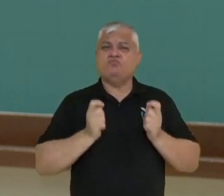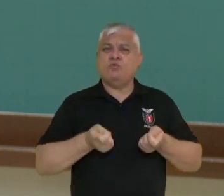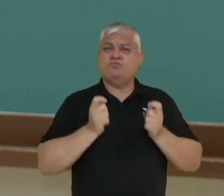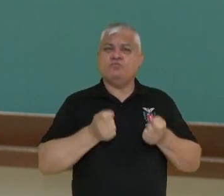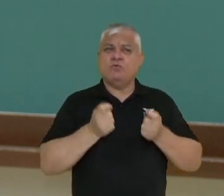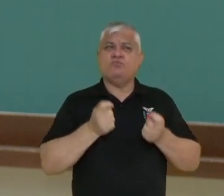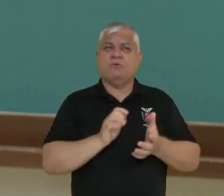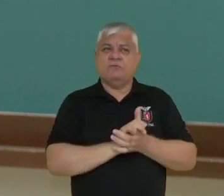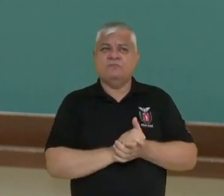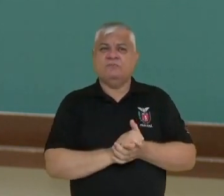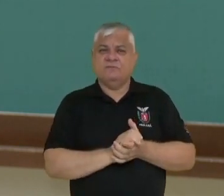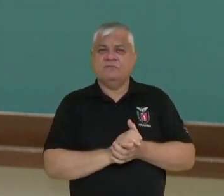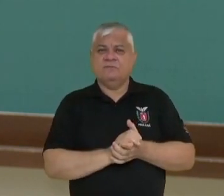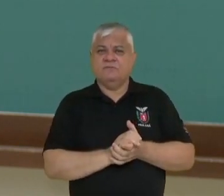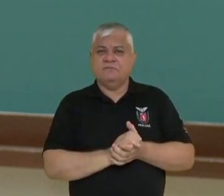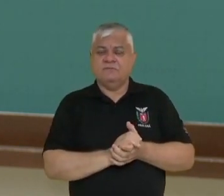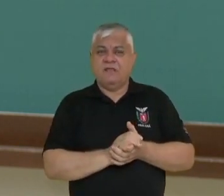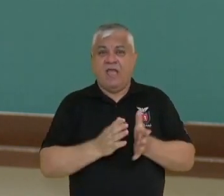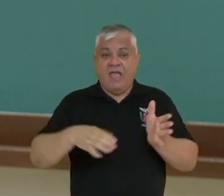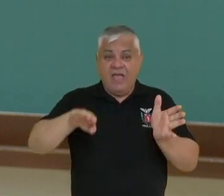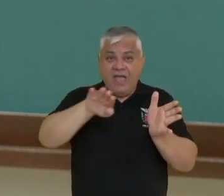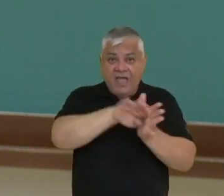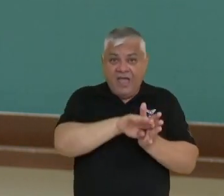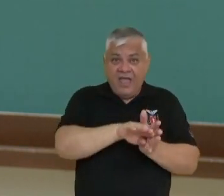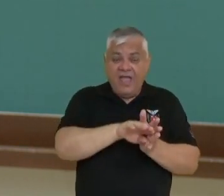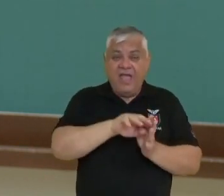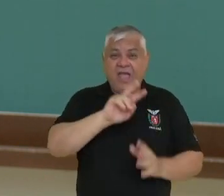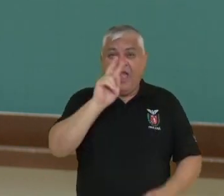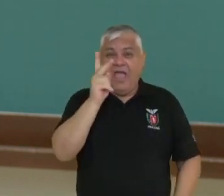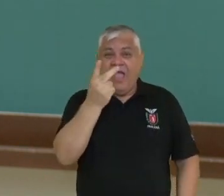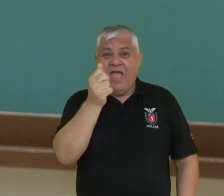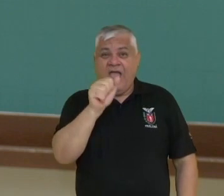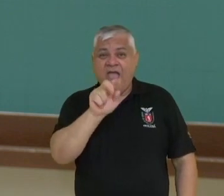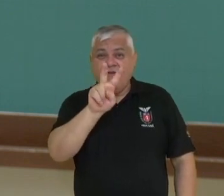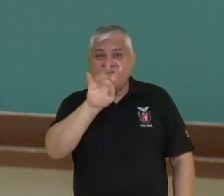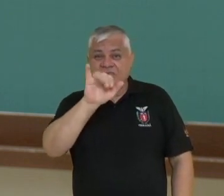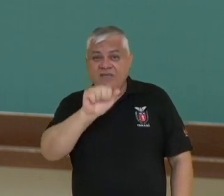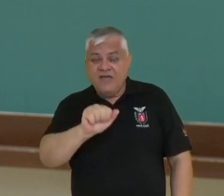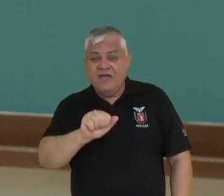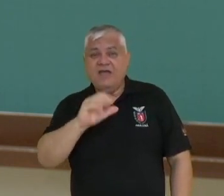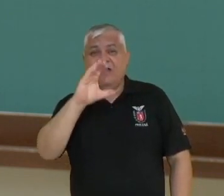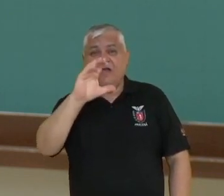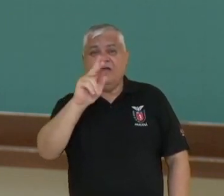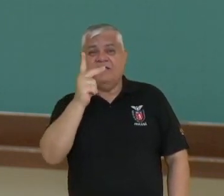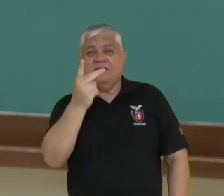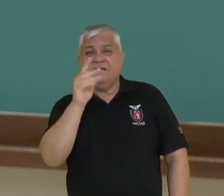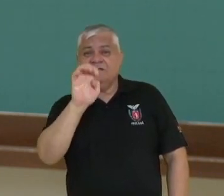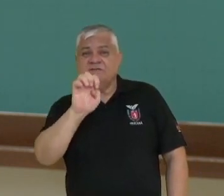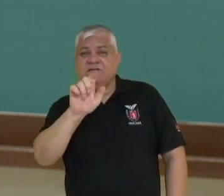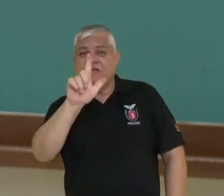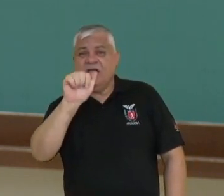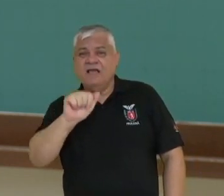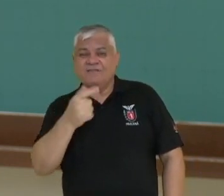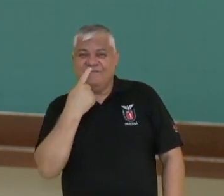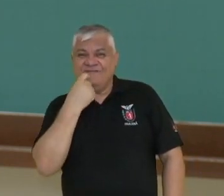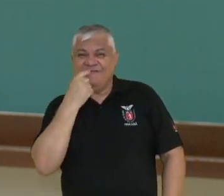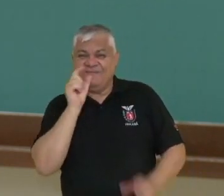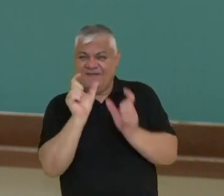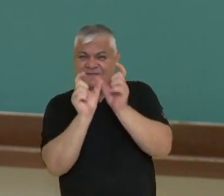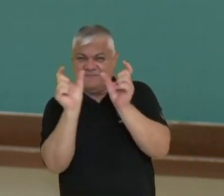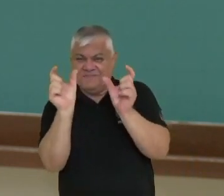né? Percebeu, né? Já havia chegado. E esse já havia chegado, no pretérito mais